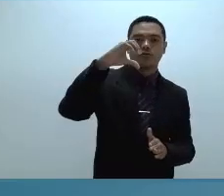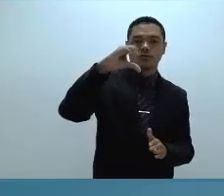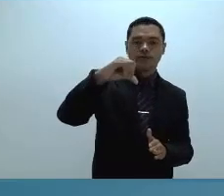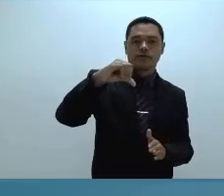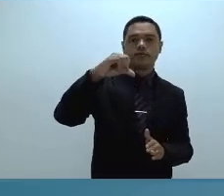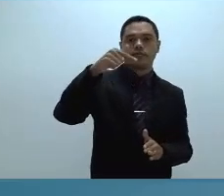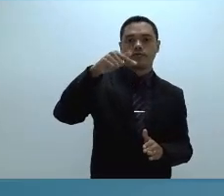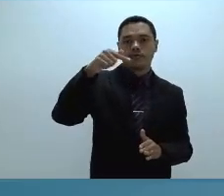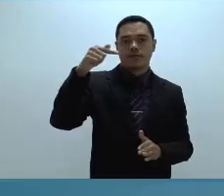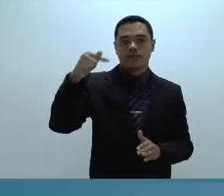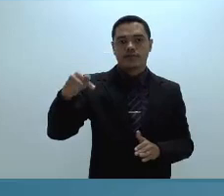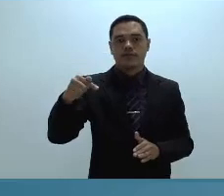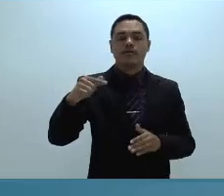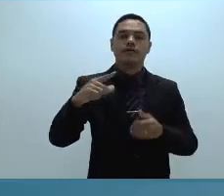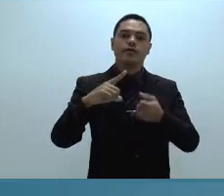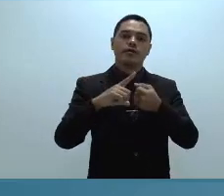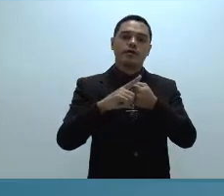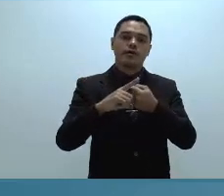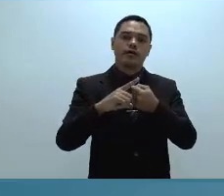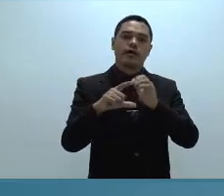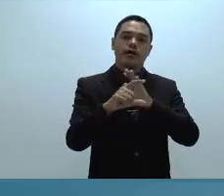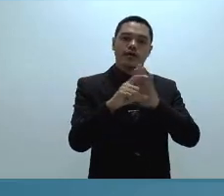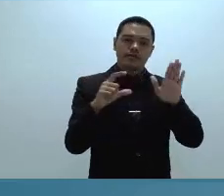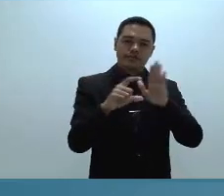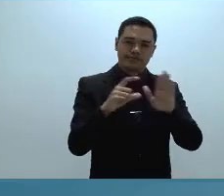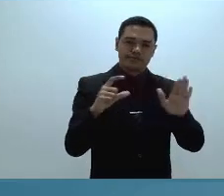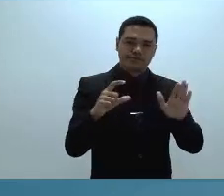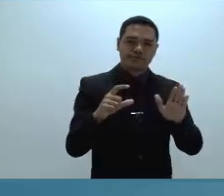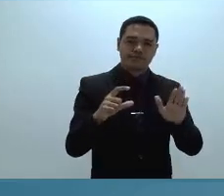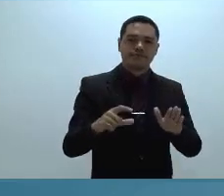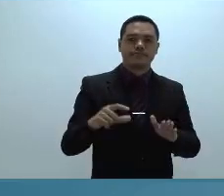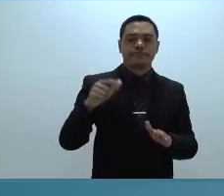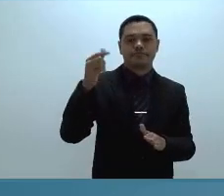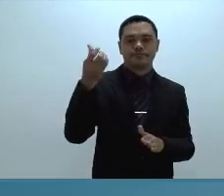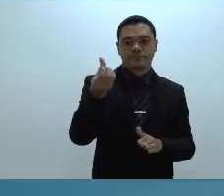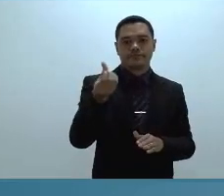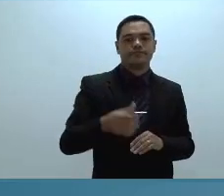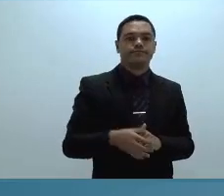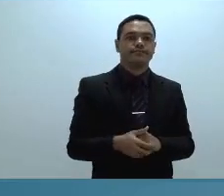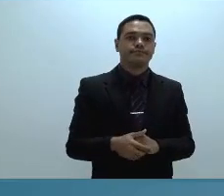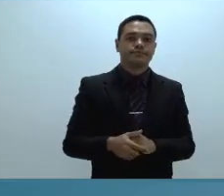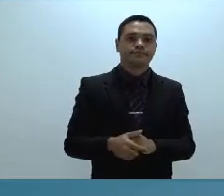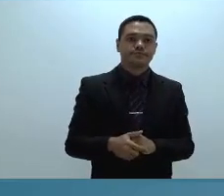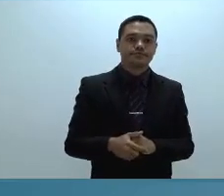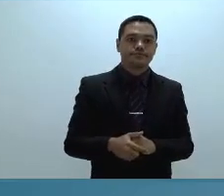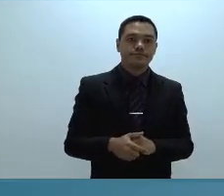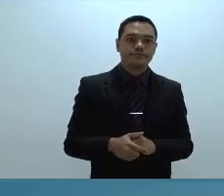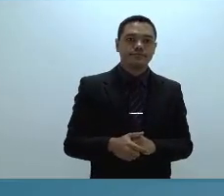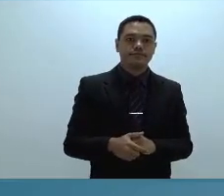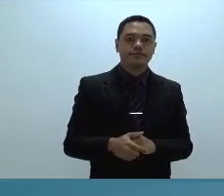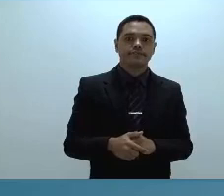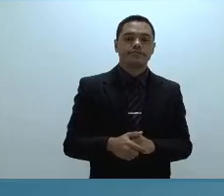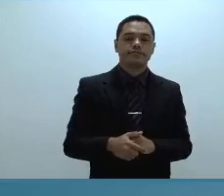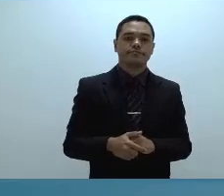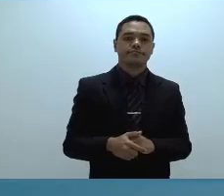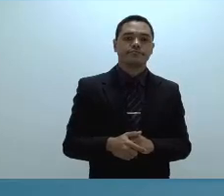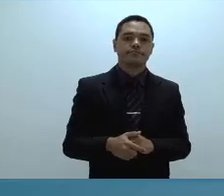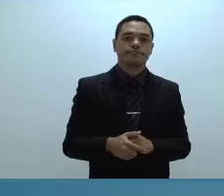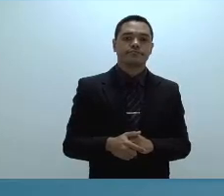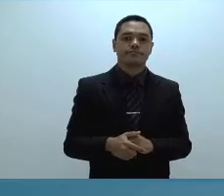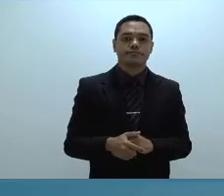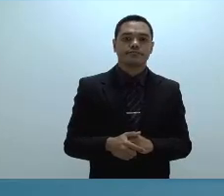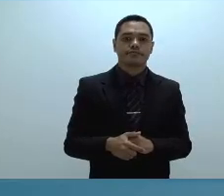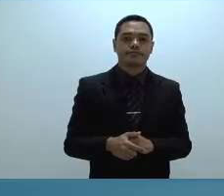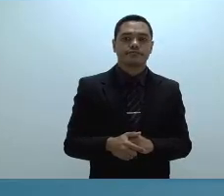8.987/95, artigo 6º, como de atos normativos da Anatel, desde, por exemplo, a Resolução 414. A esses